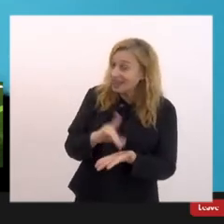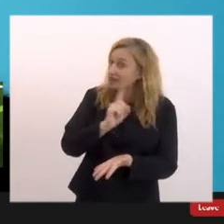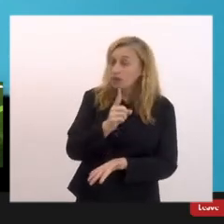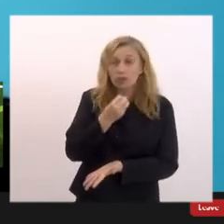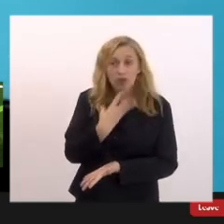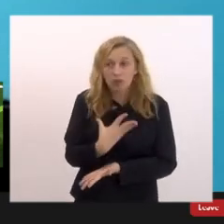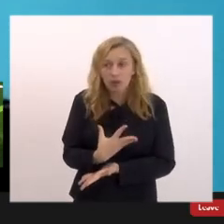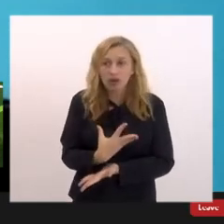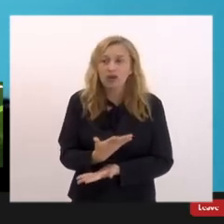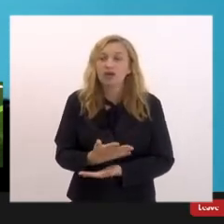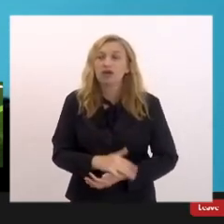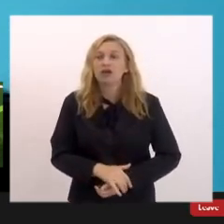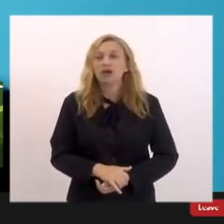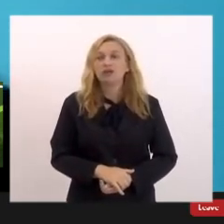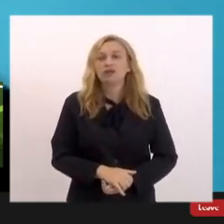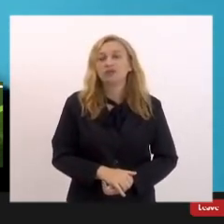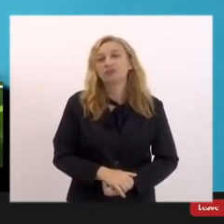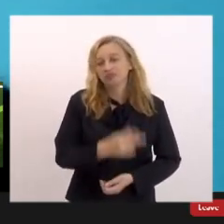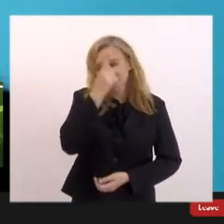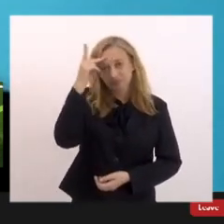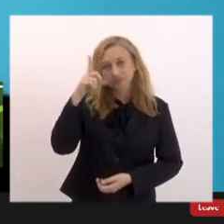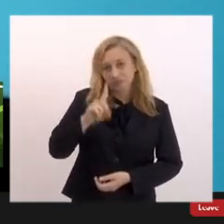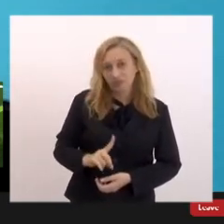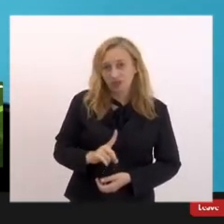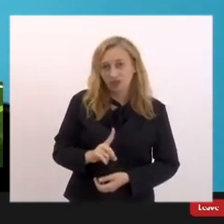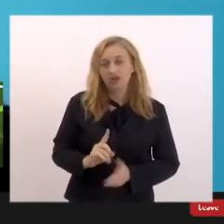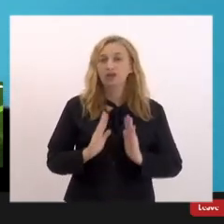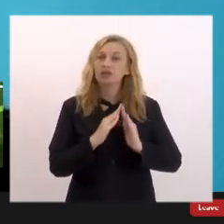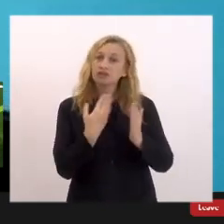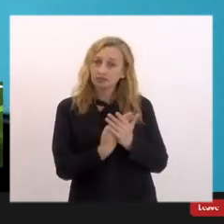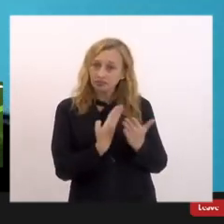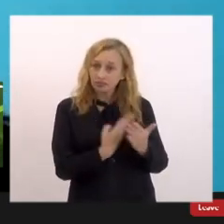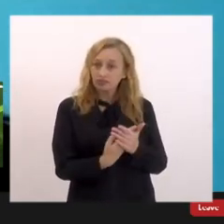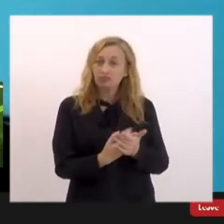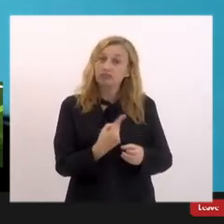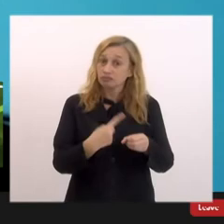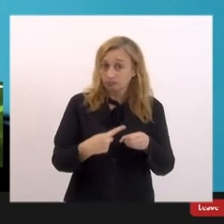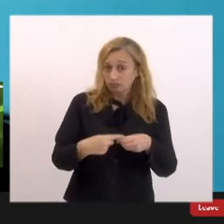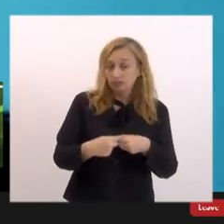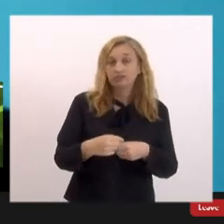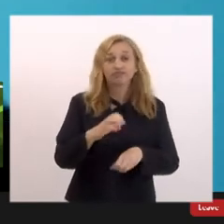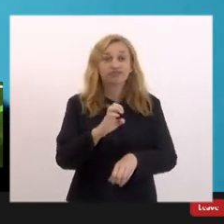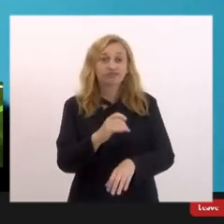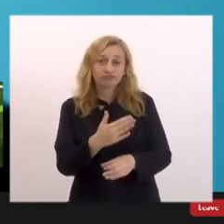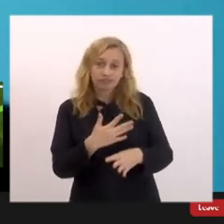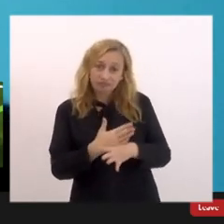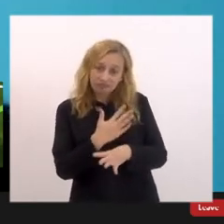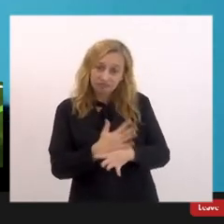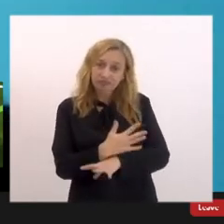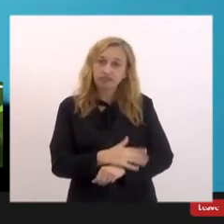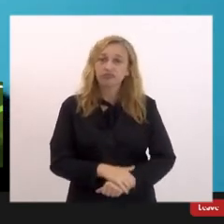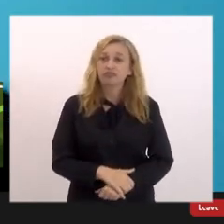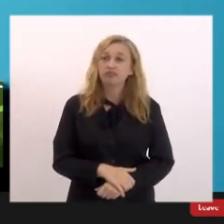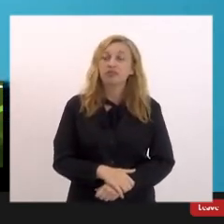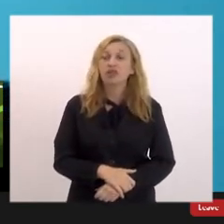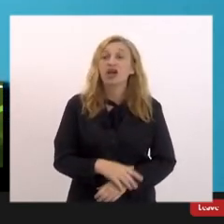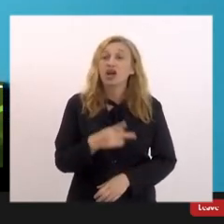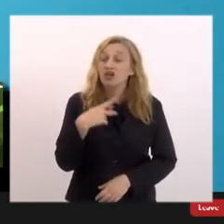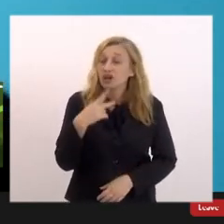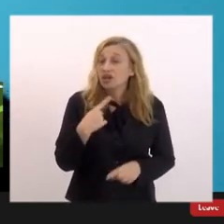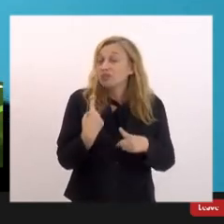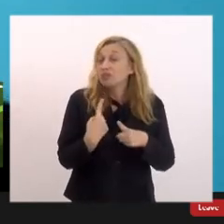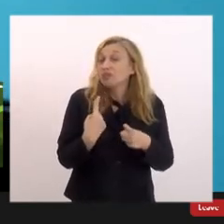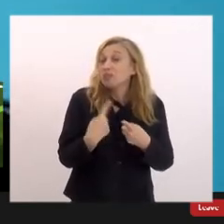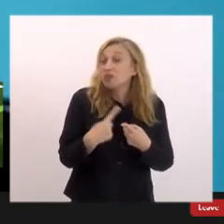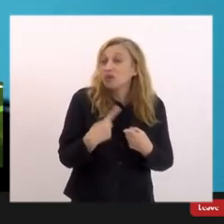boa das pessoas com deficiência nas escolas municipais da cidade. E eu questionei porque,